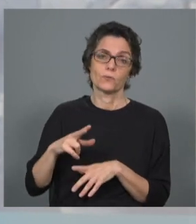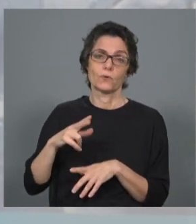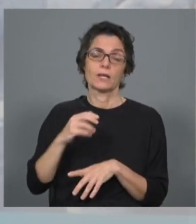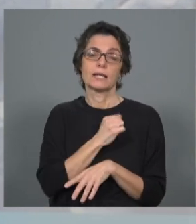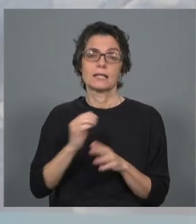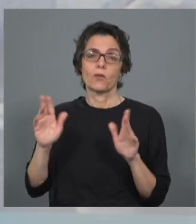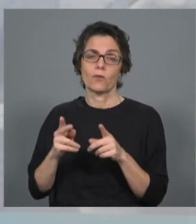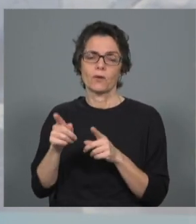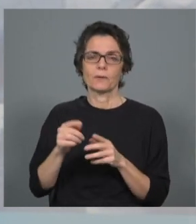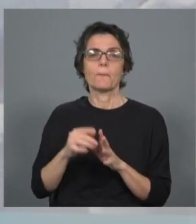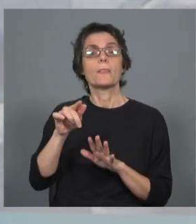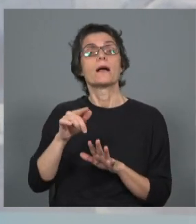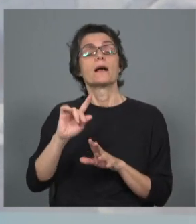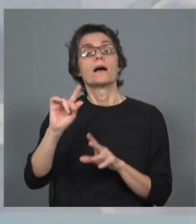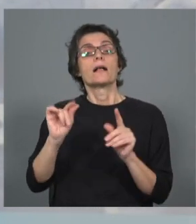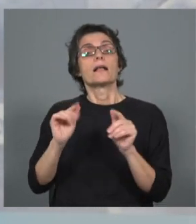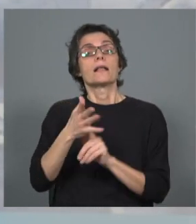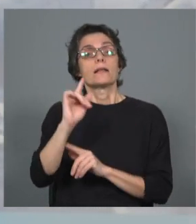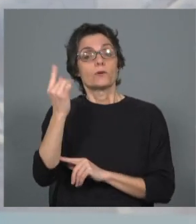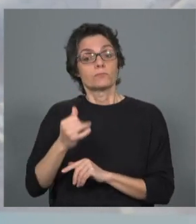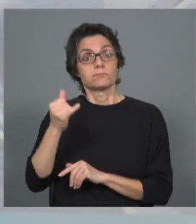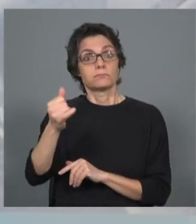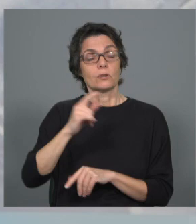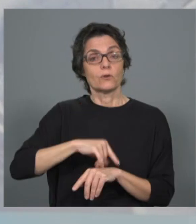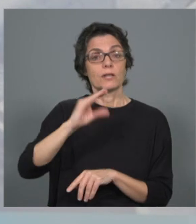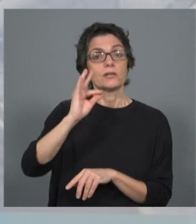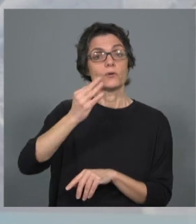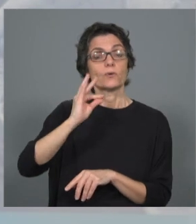companhia também na rádio, na Antena 1, quando forem